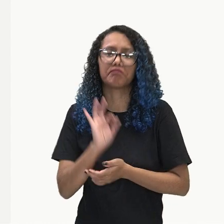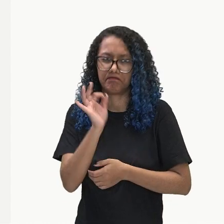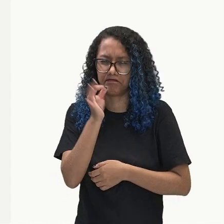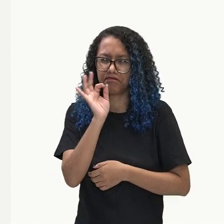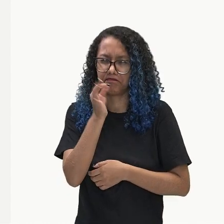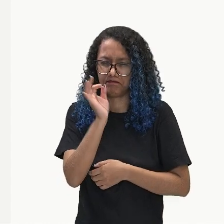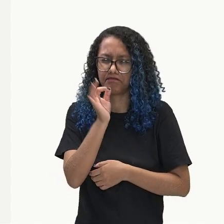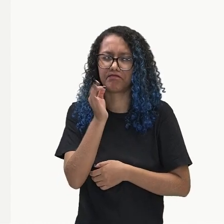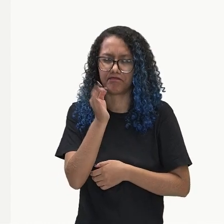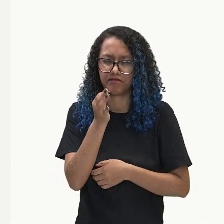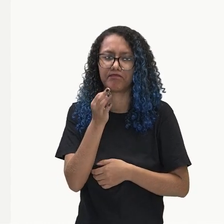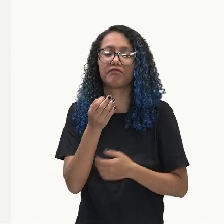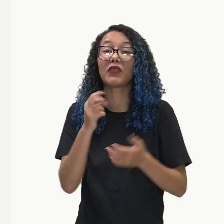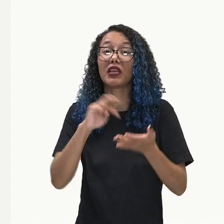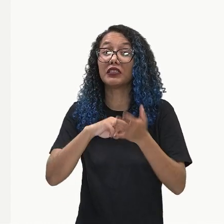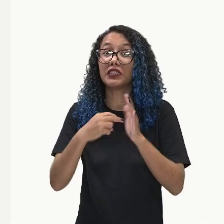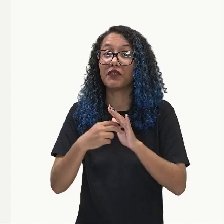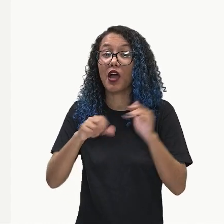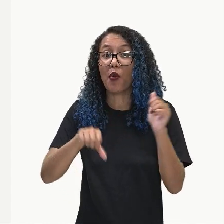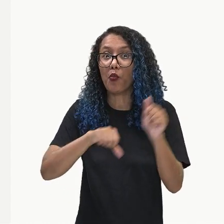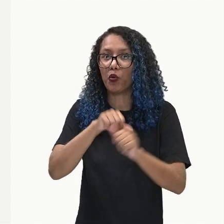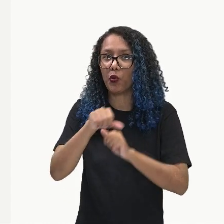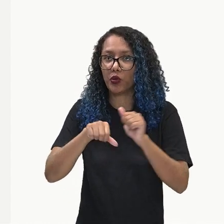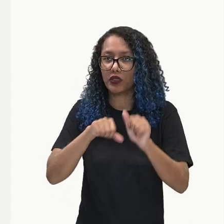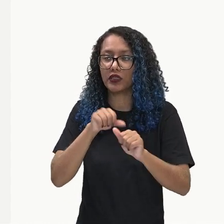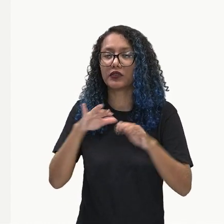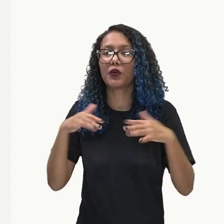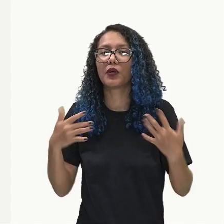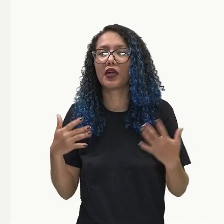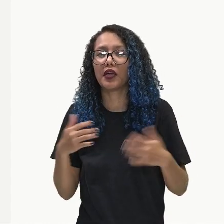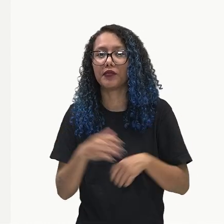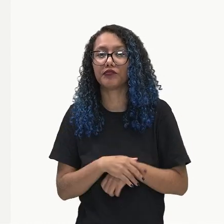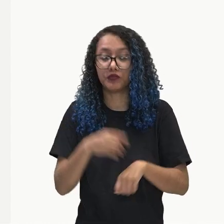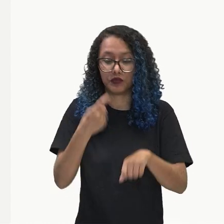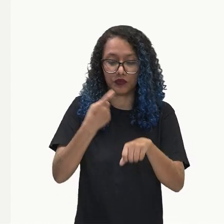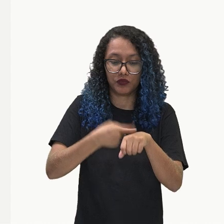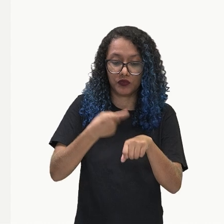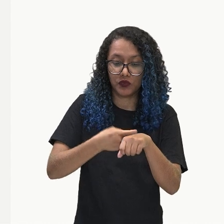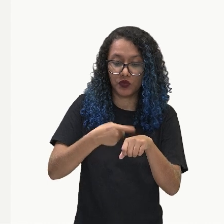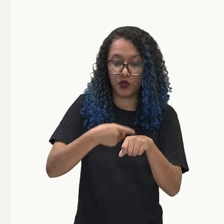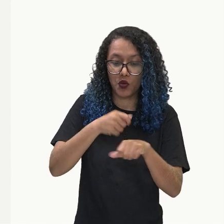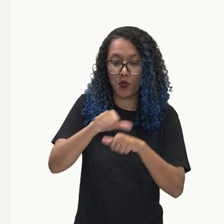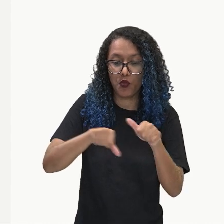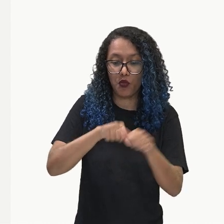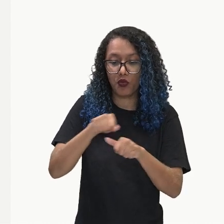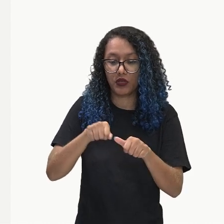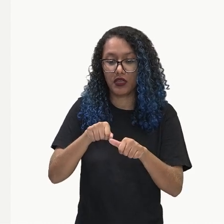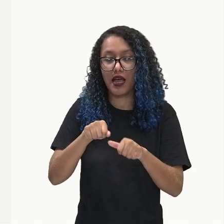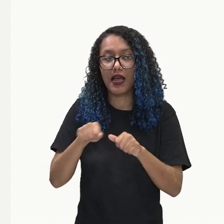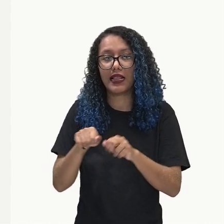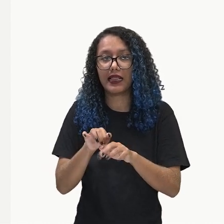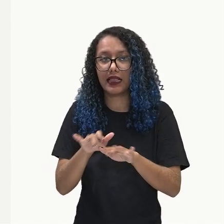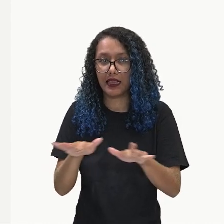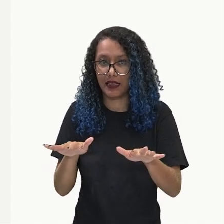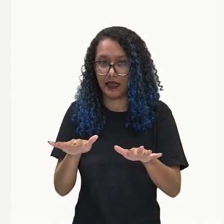certo. É a mudança do sólido, da água, do sólido para o